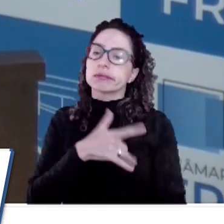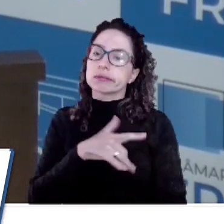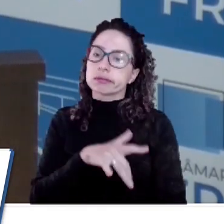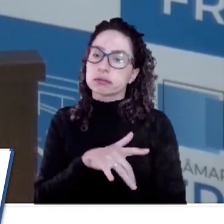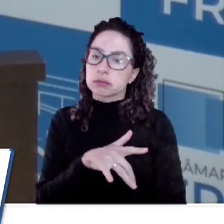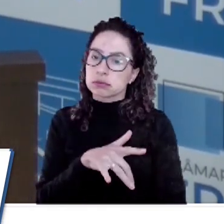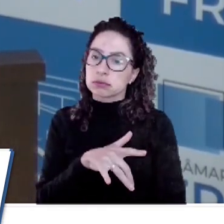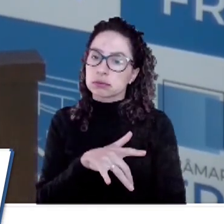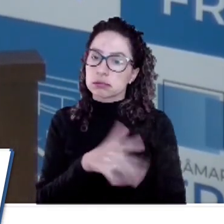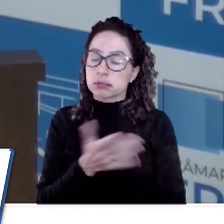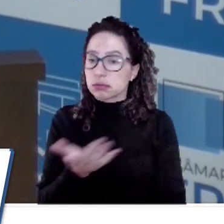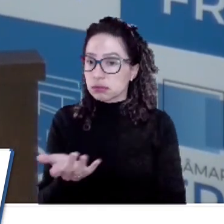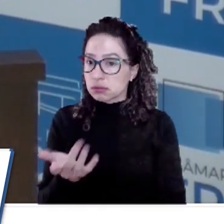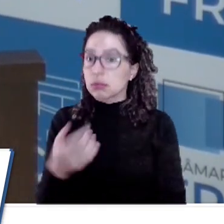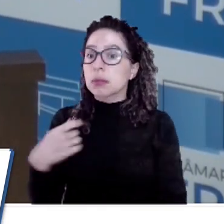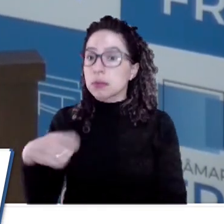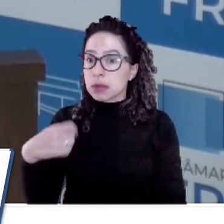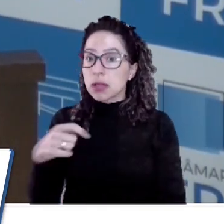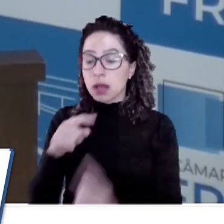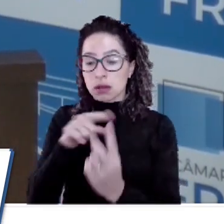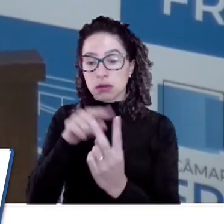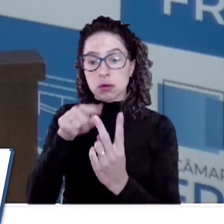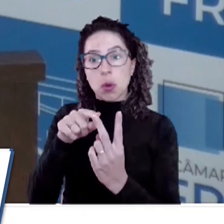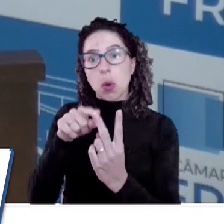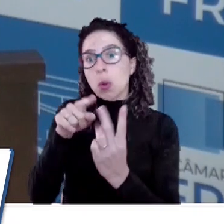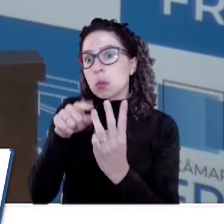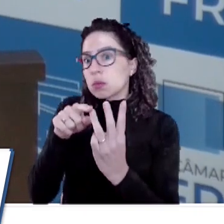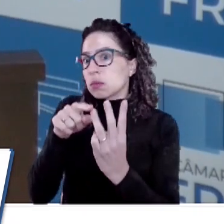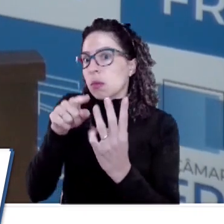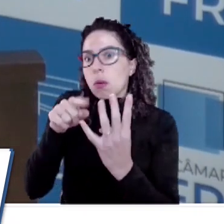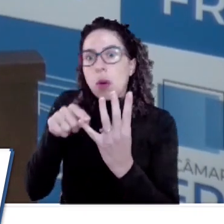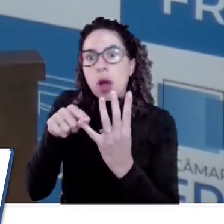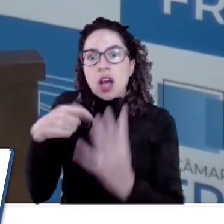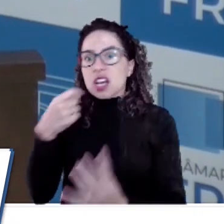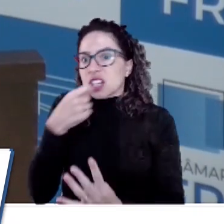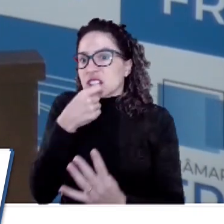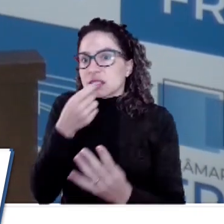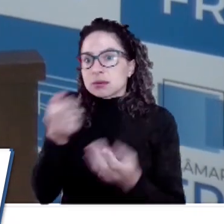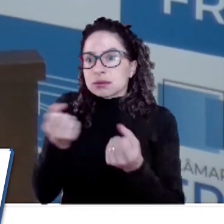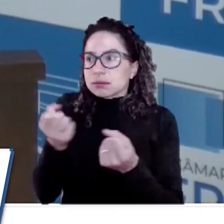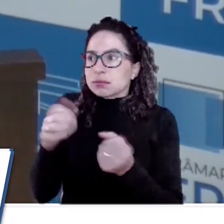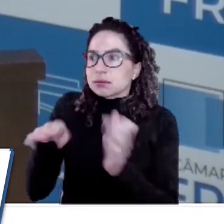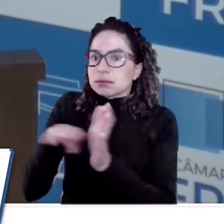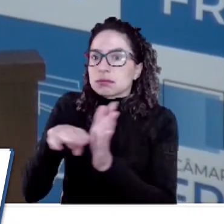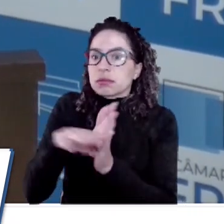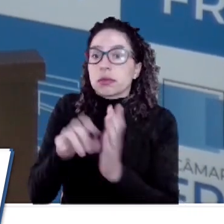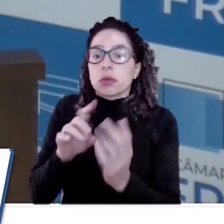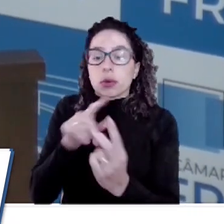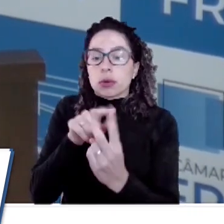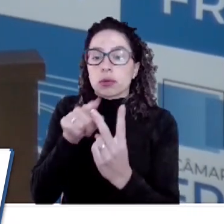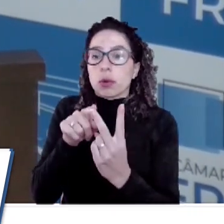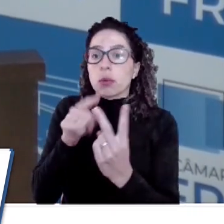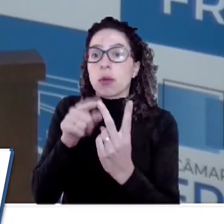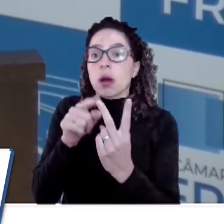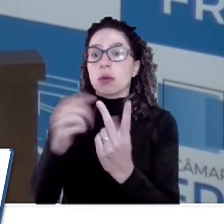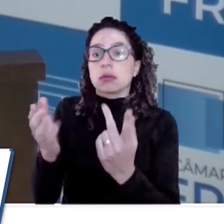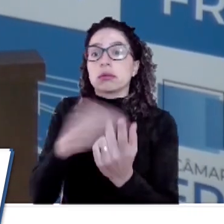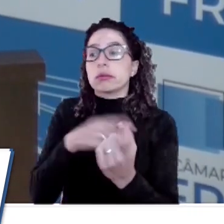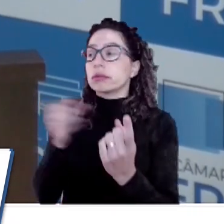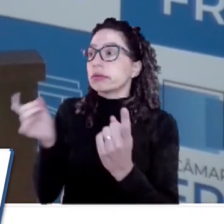quer dizer nós precisávamos de dois três quatro odontomóveis estamos com dois e um tá abandonado